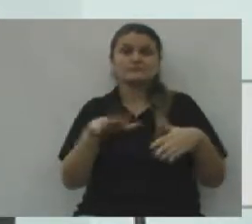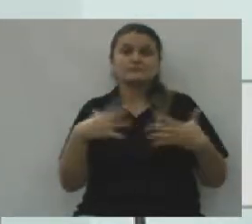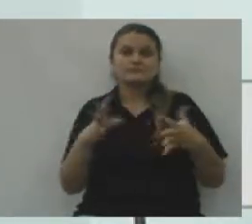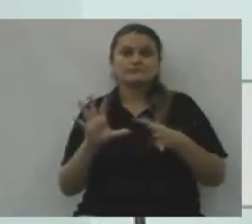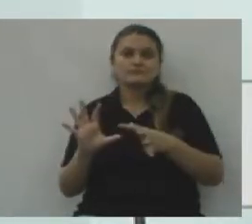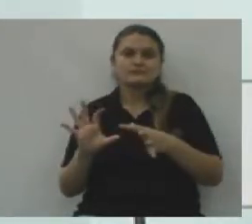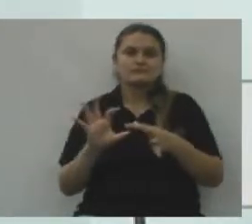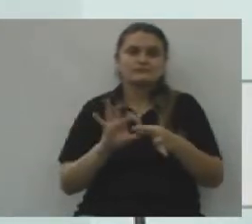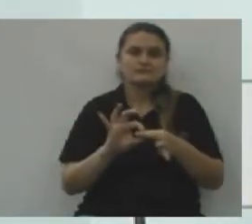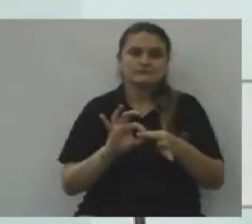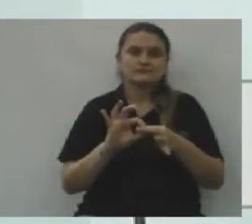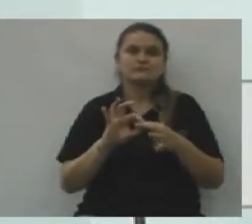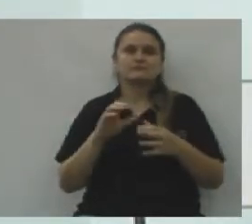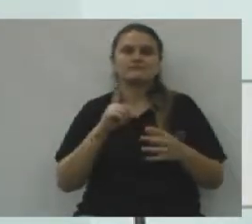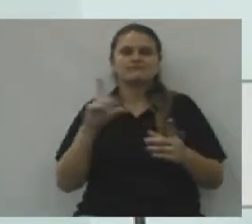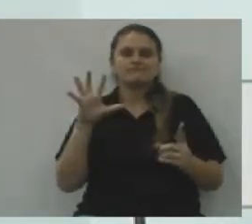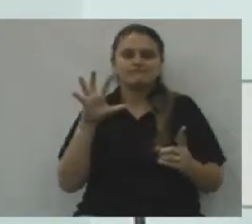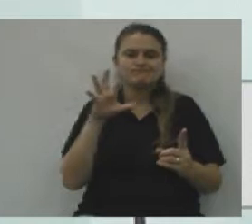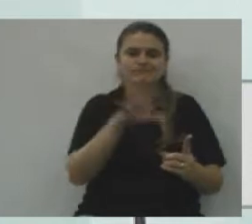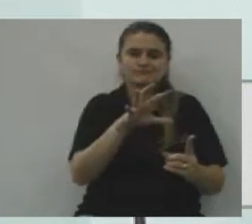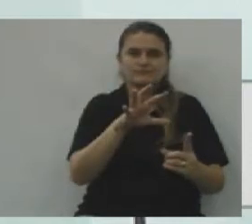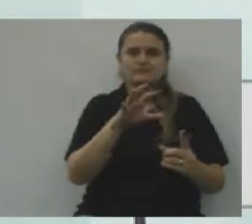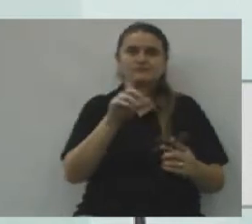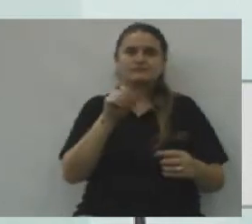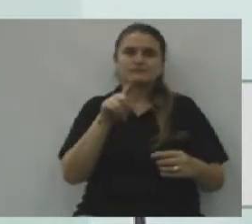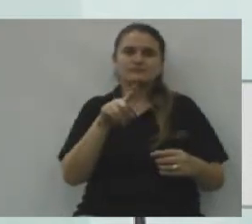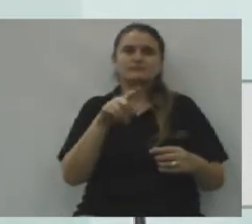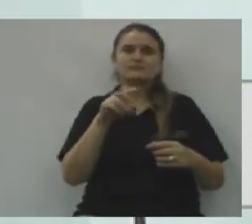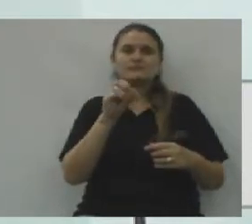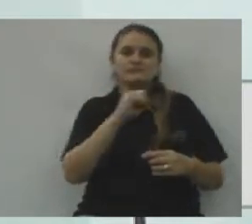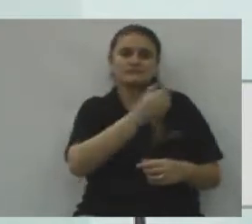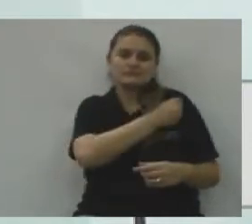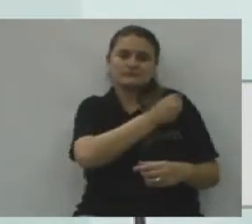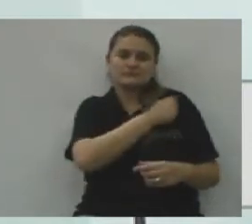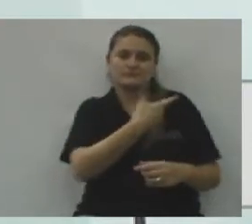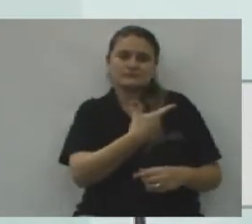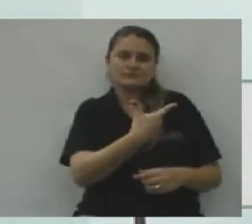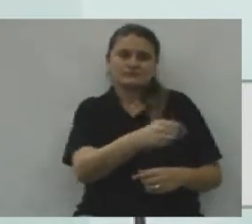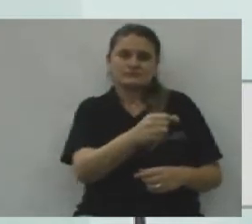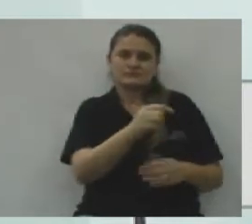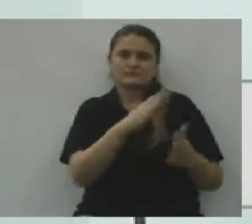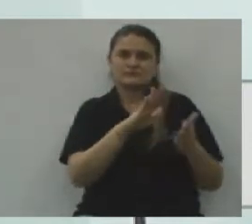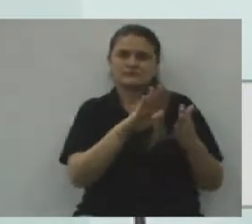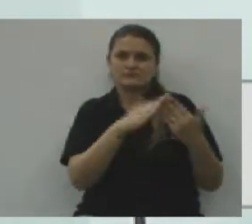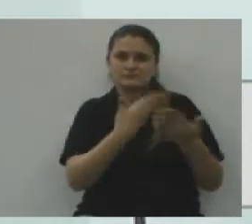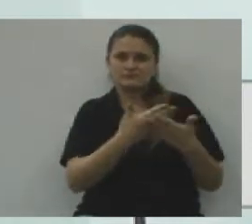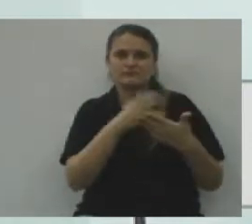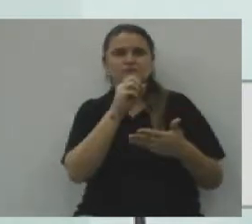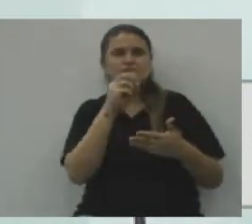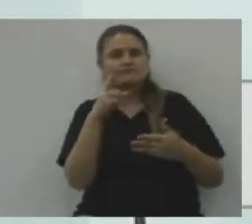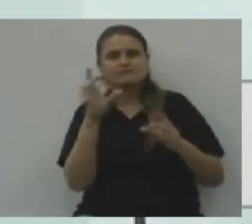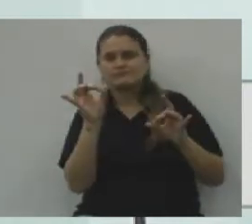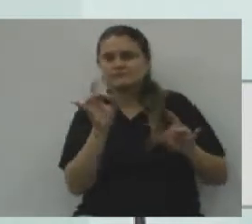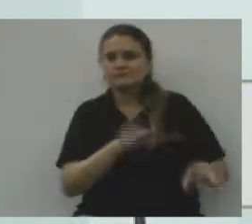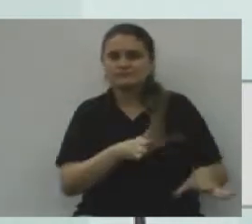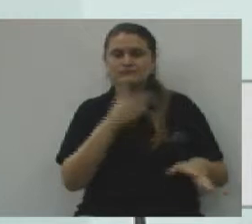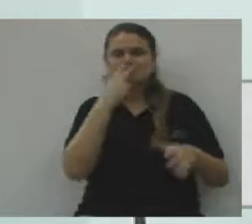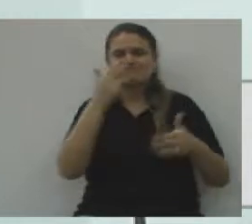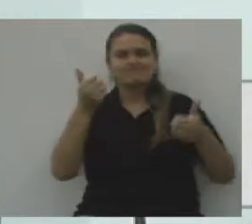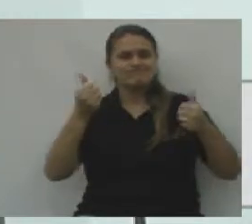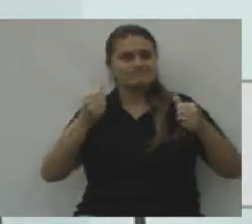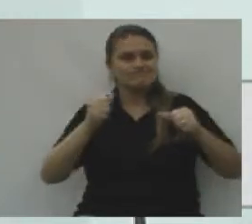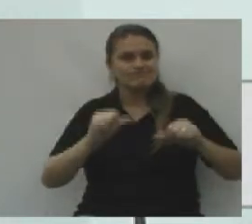esse link e essa influência fortíssima que a saída da escola de maneira antecipada causa para a piora da